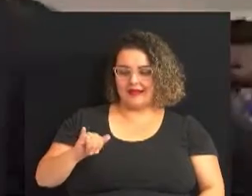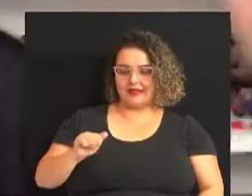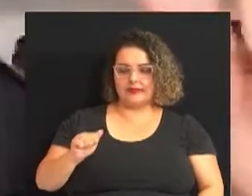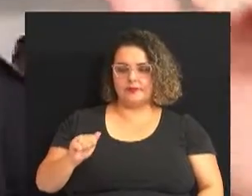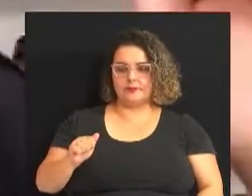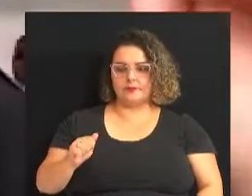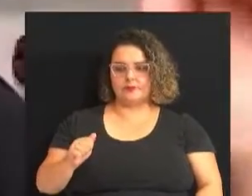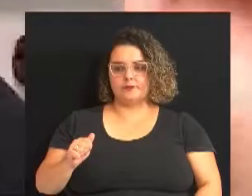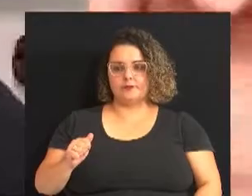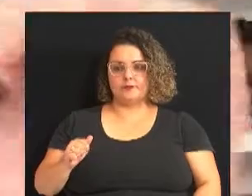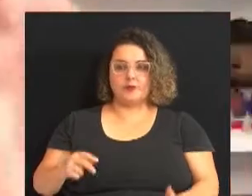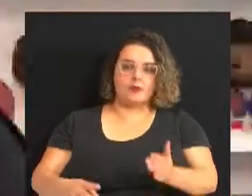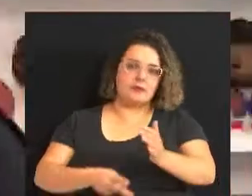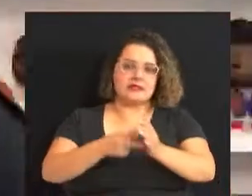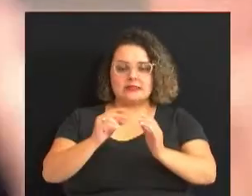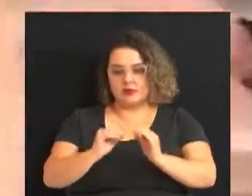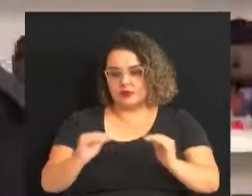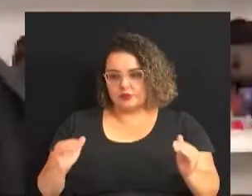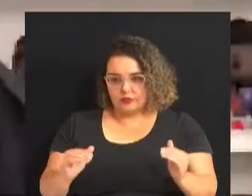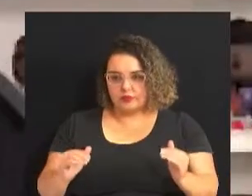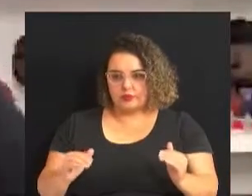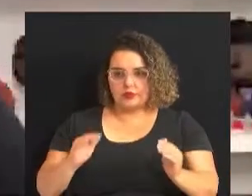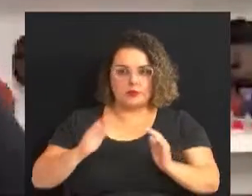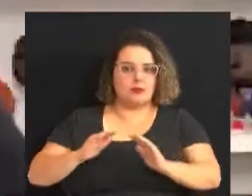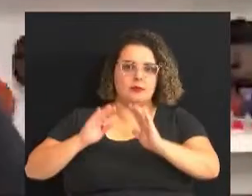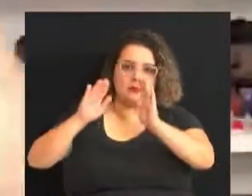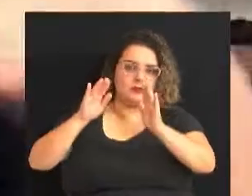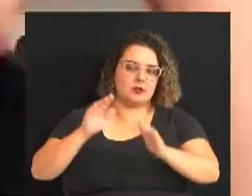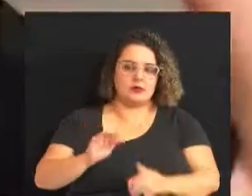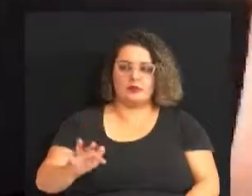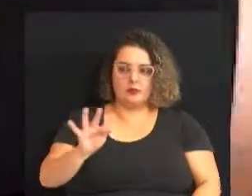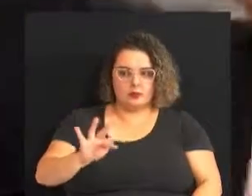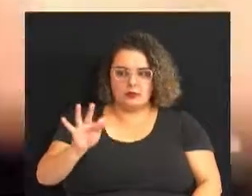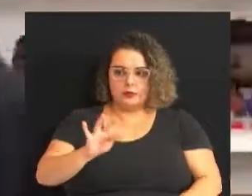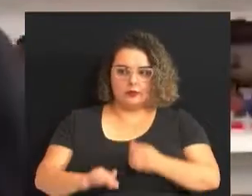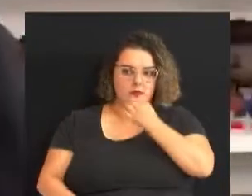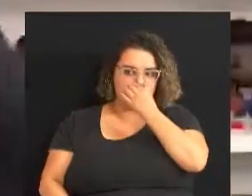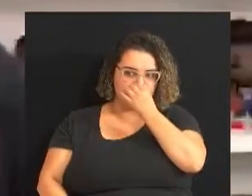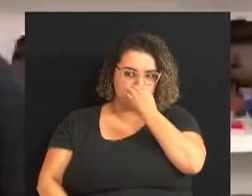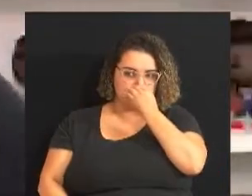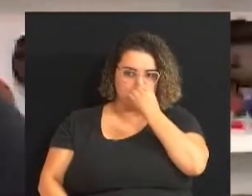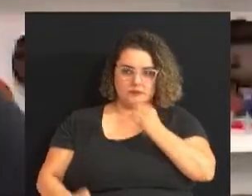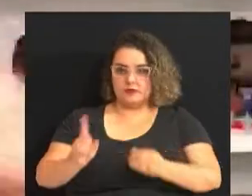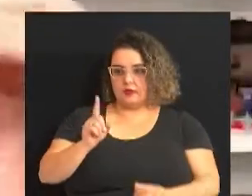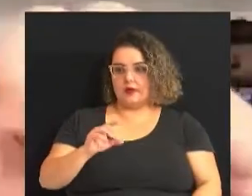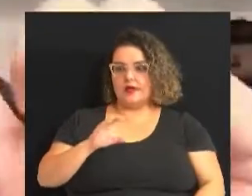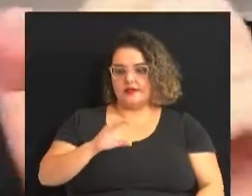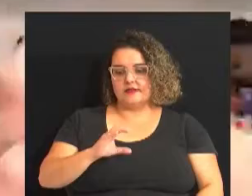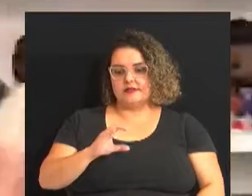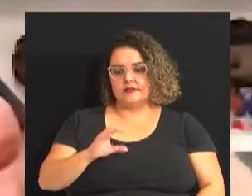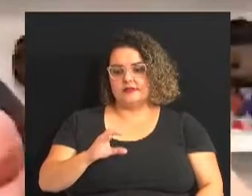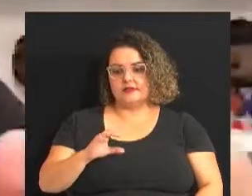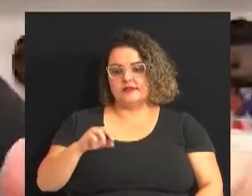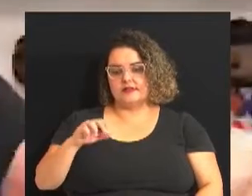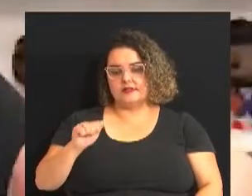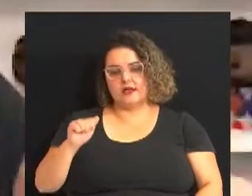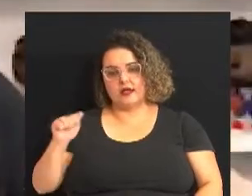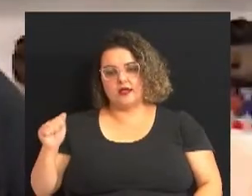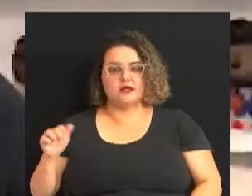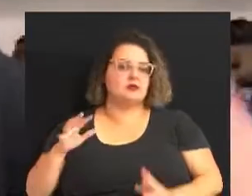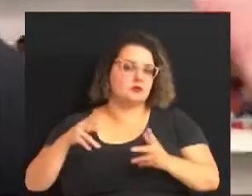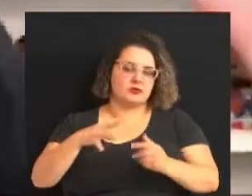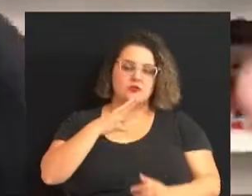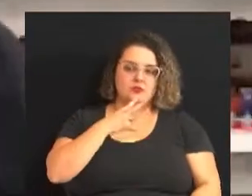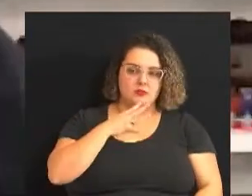uma segunda divisão do basquetebol universitário, é uma outra liga universitária, não é a liga da NCAA, que todo mundo conhece, mas ele é um